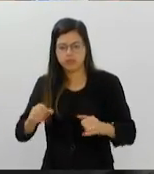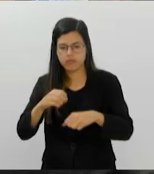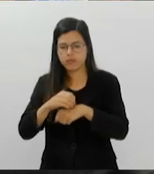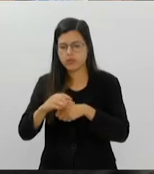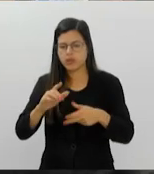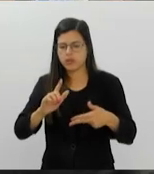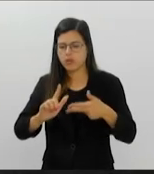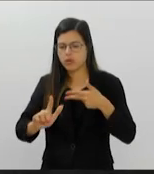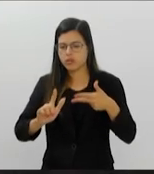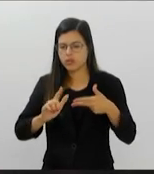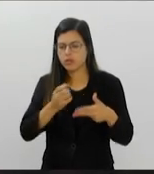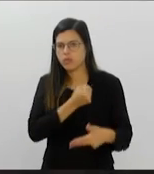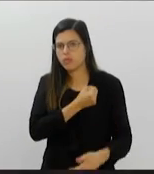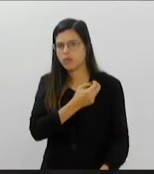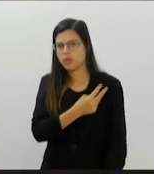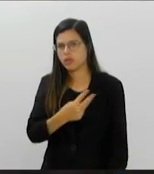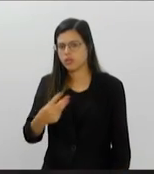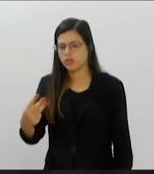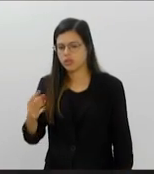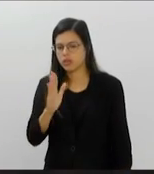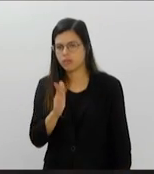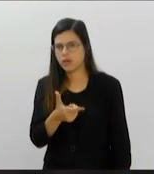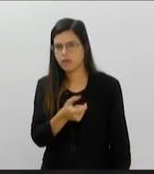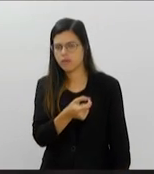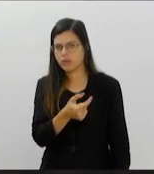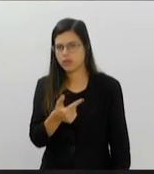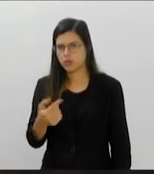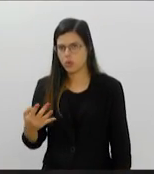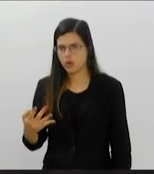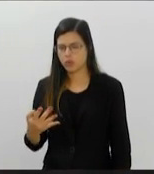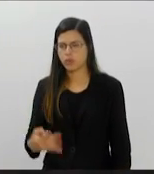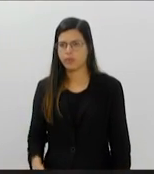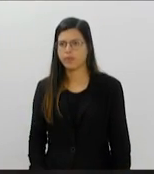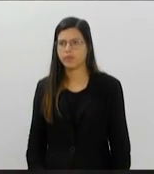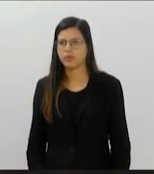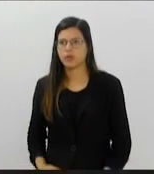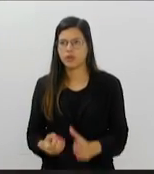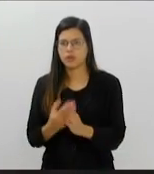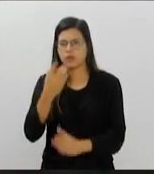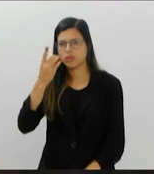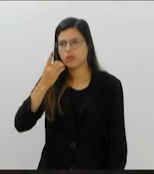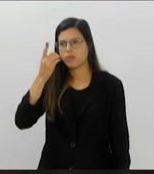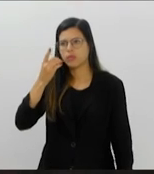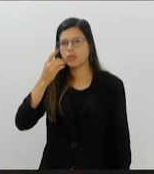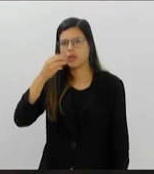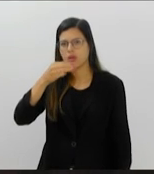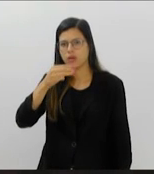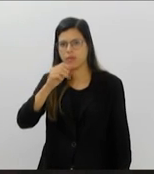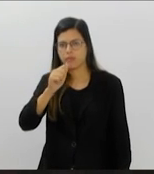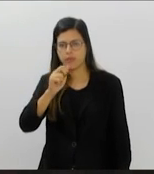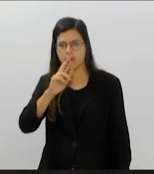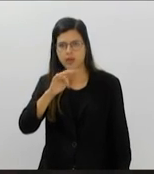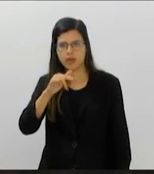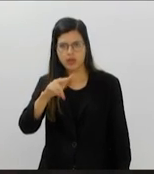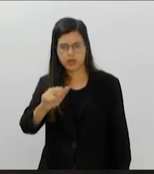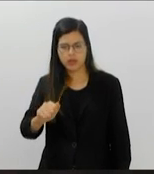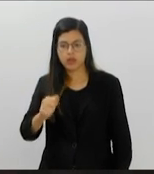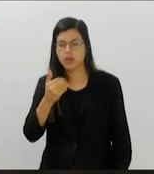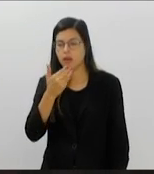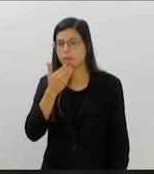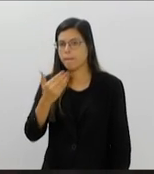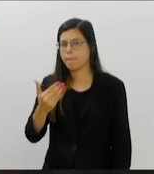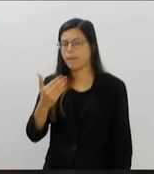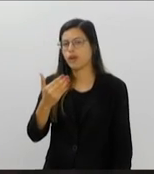indicação legislativa número 333 de 24, de autoria da deputada Marina, do MST, que solicita